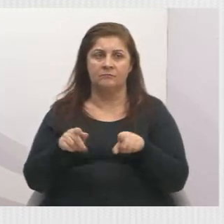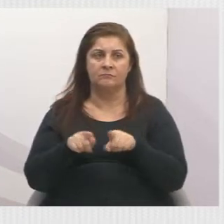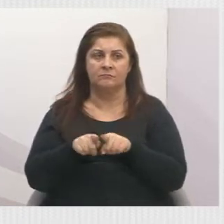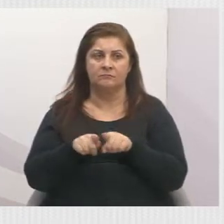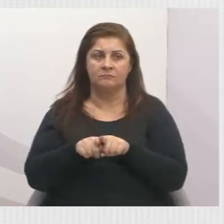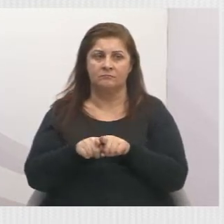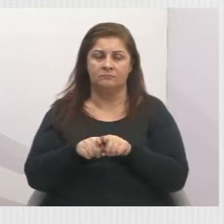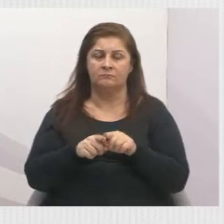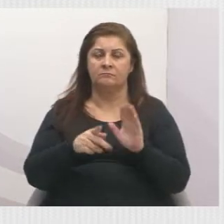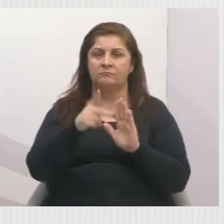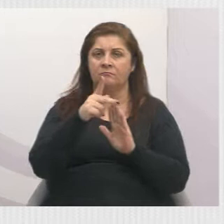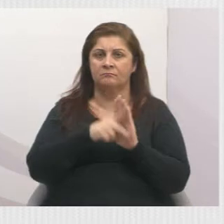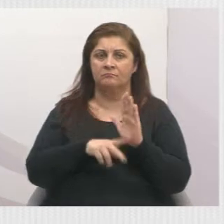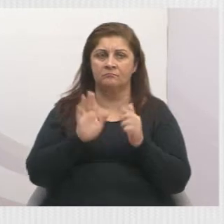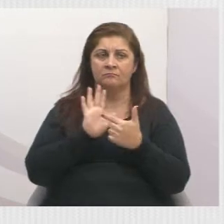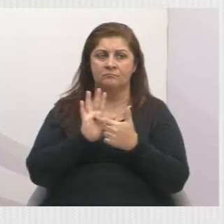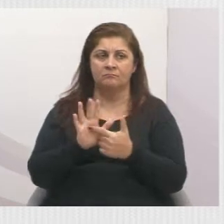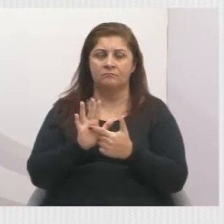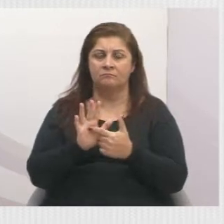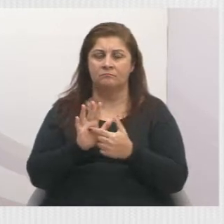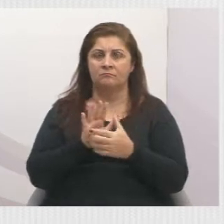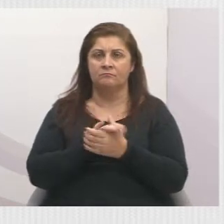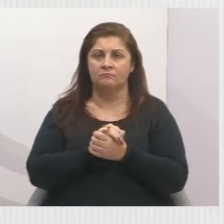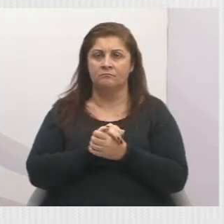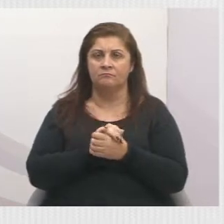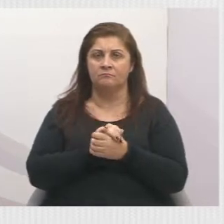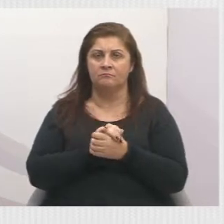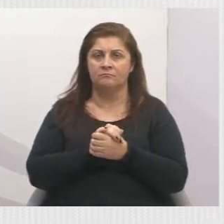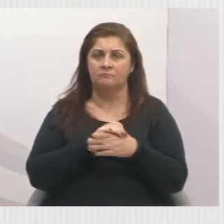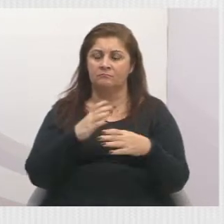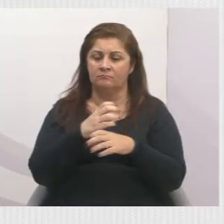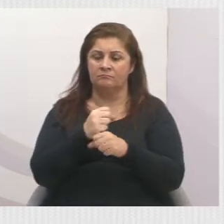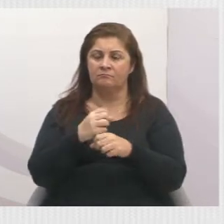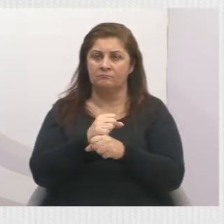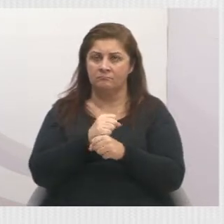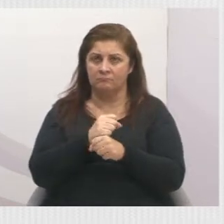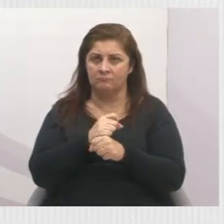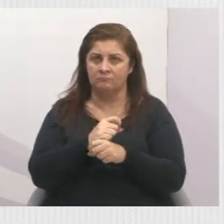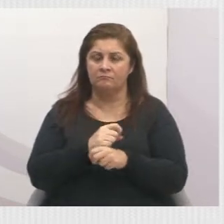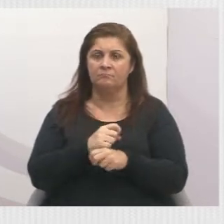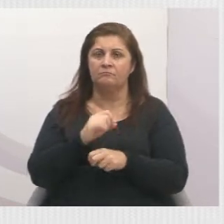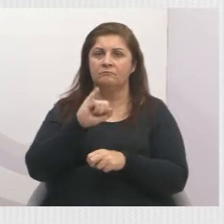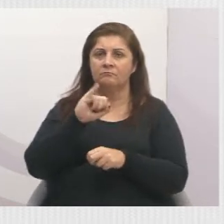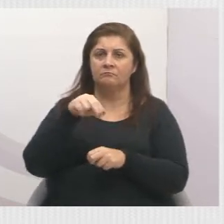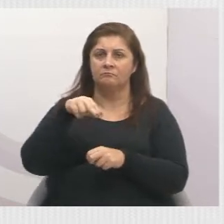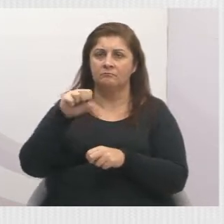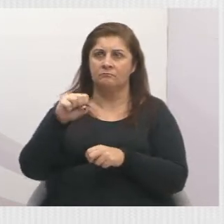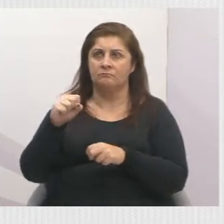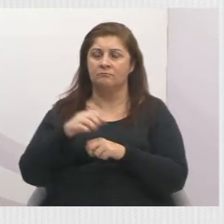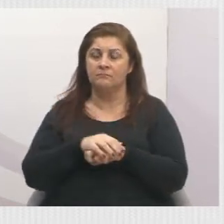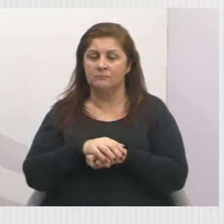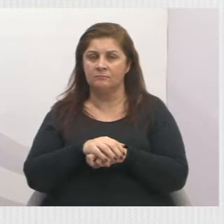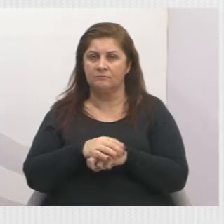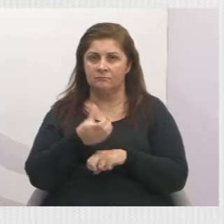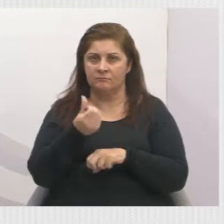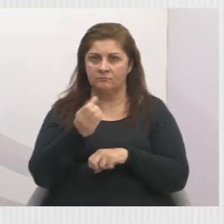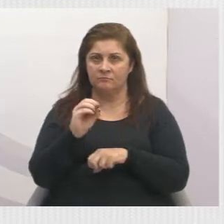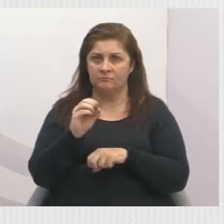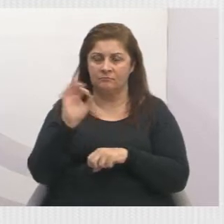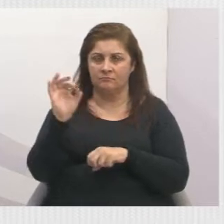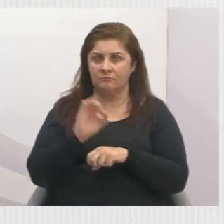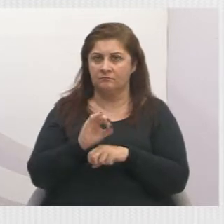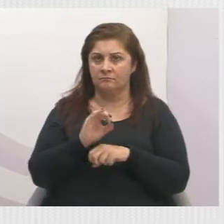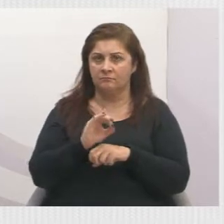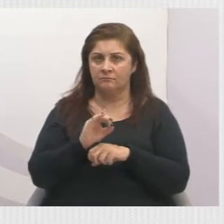no projeto que nós apresentamos, o que é o cálculo do regime geral, do INSS, que é 60% da